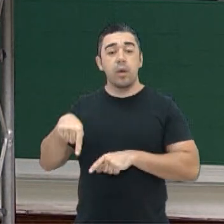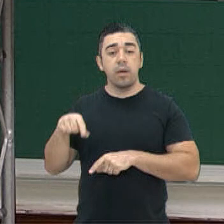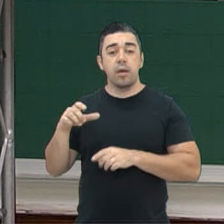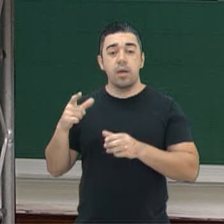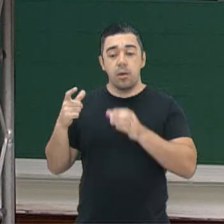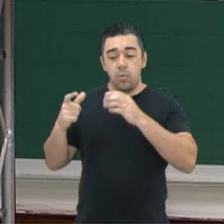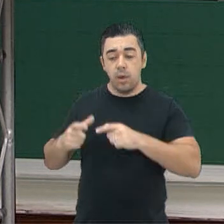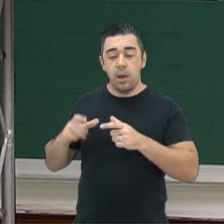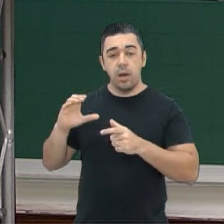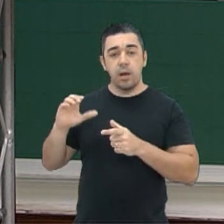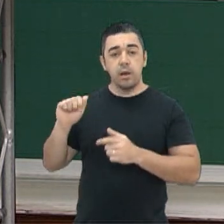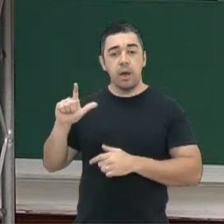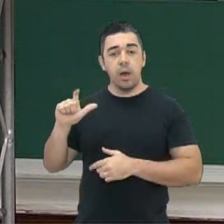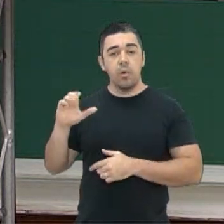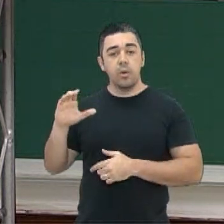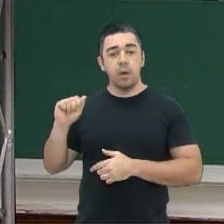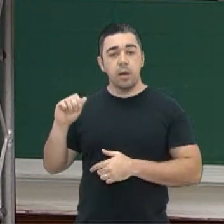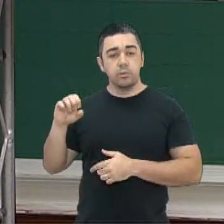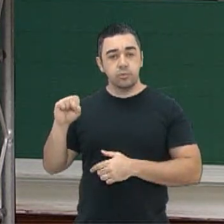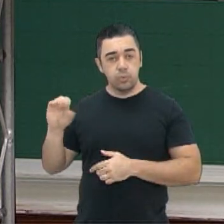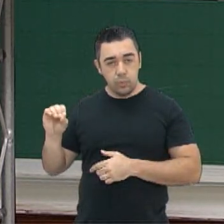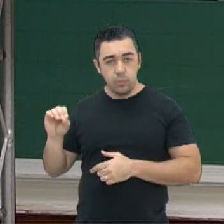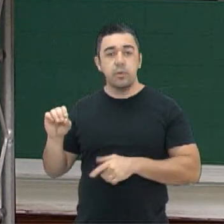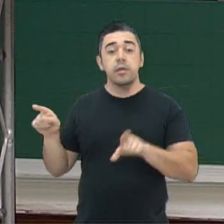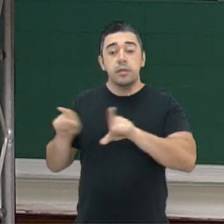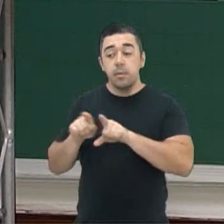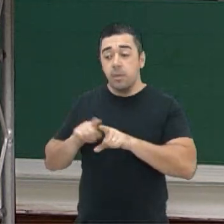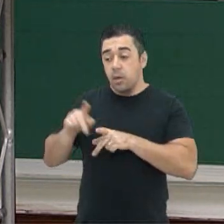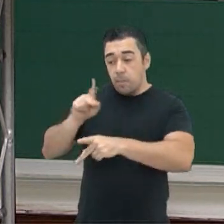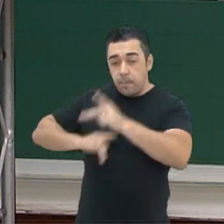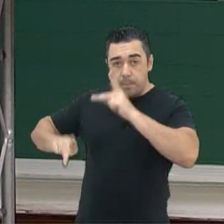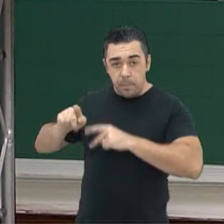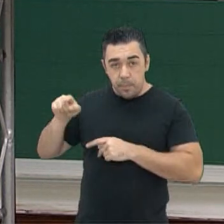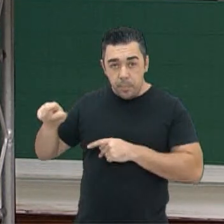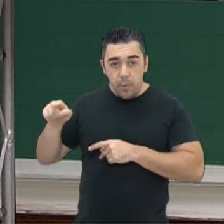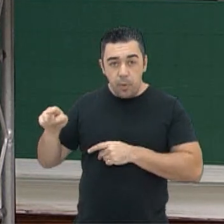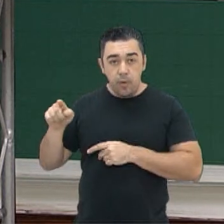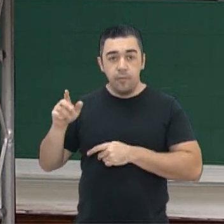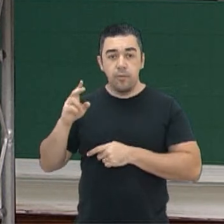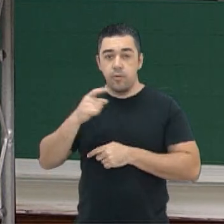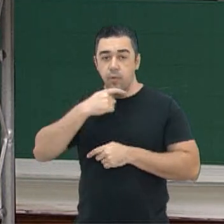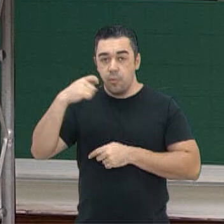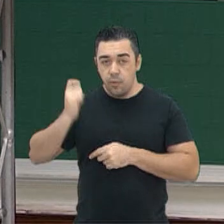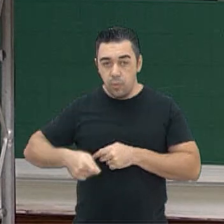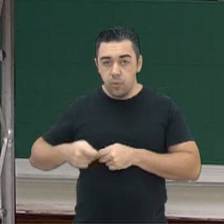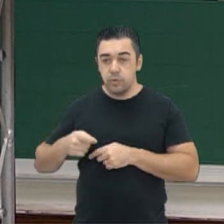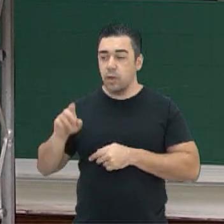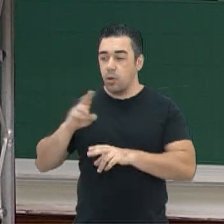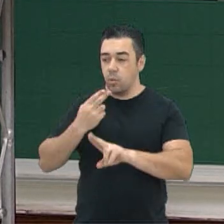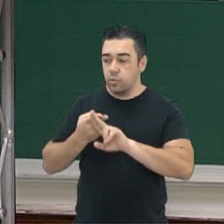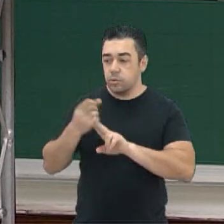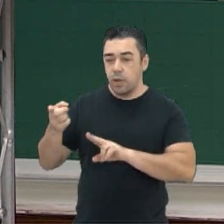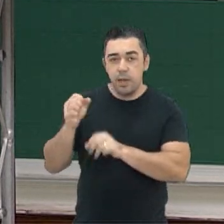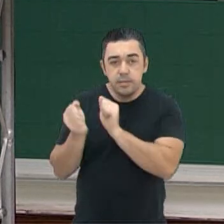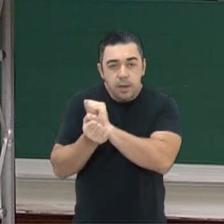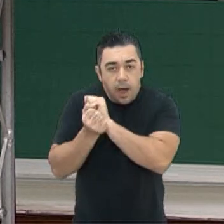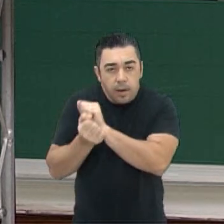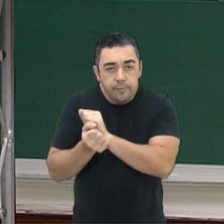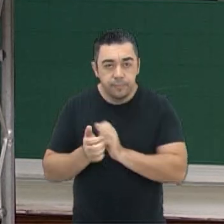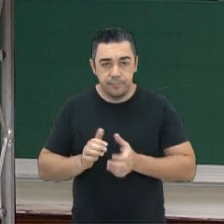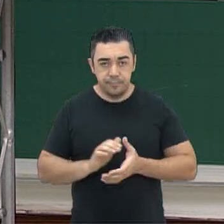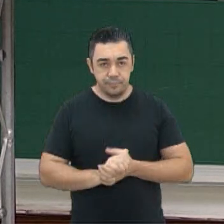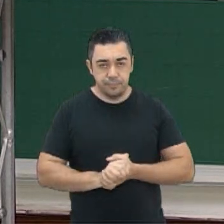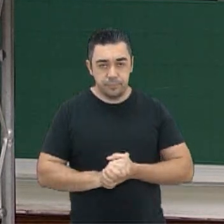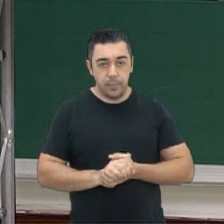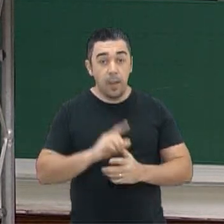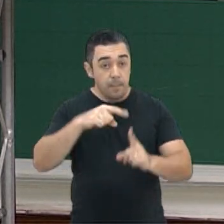usar os povos eslavos como mão de obra de esforços de guerra. Então, também entra no nosso contexto aqui. Mais uma